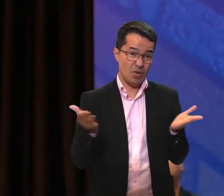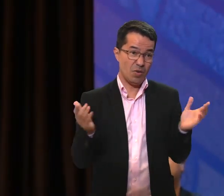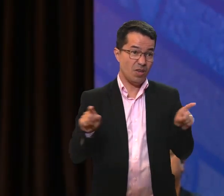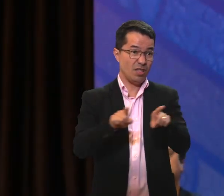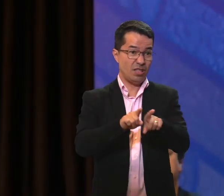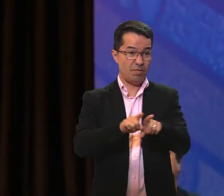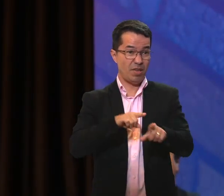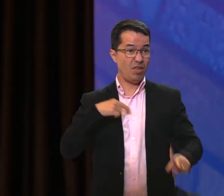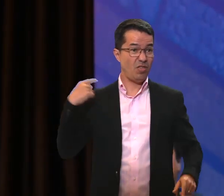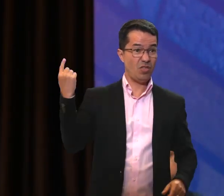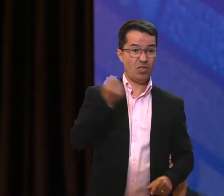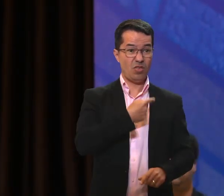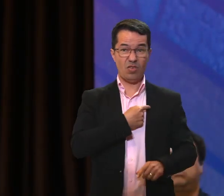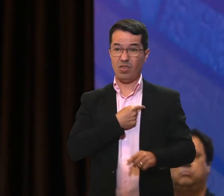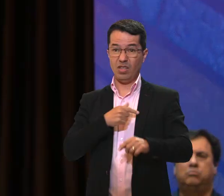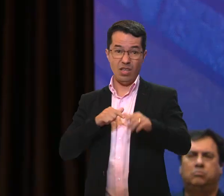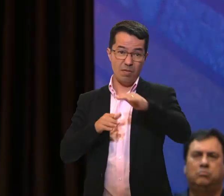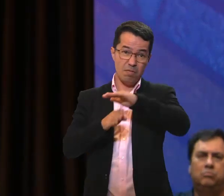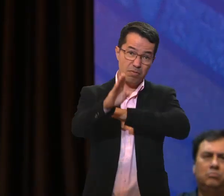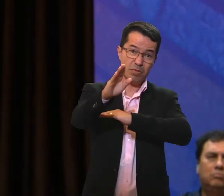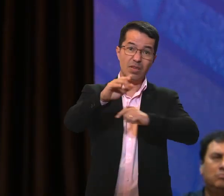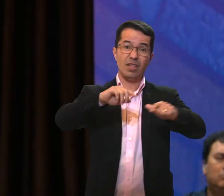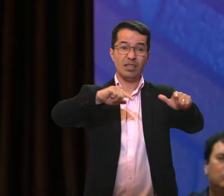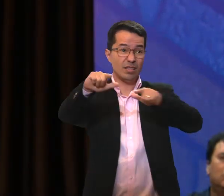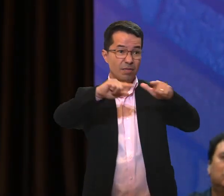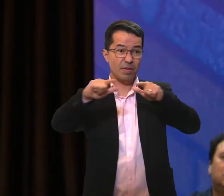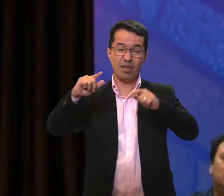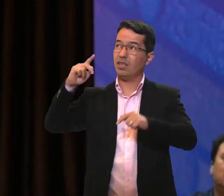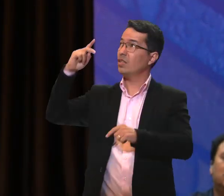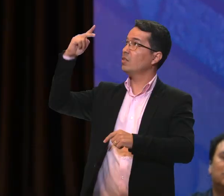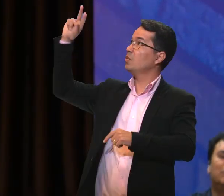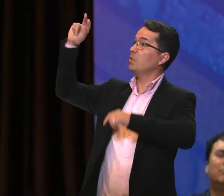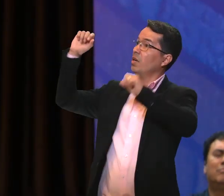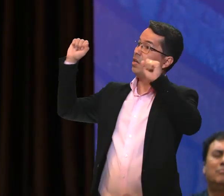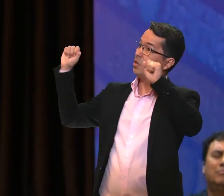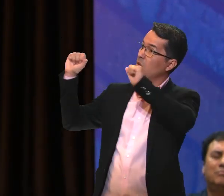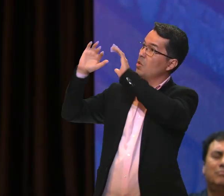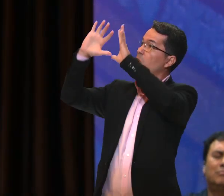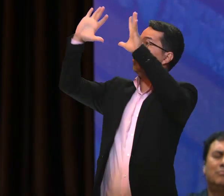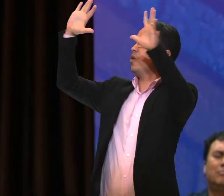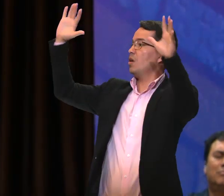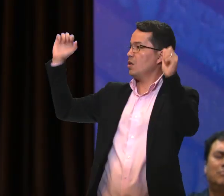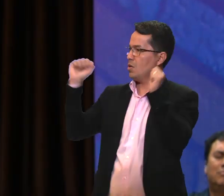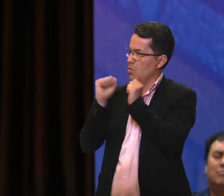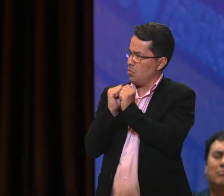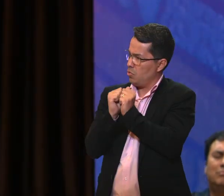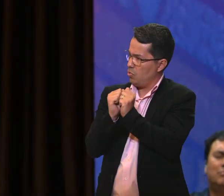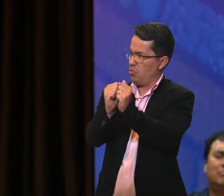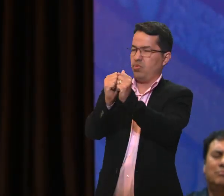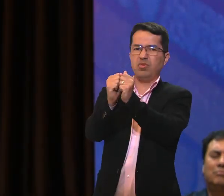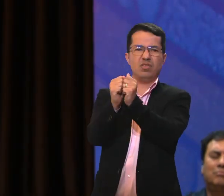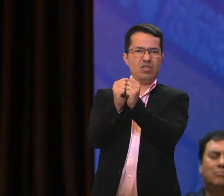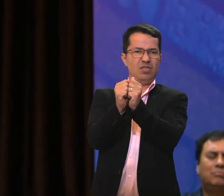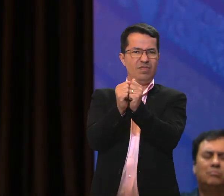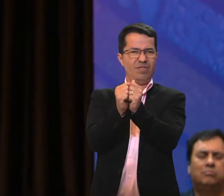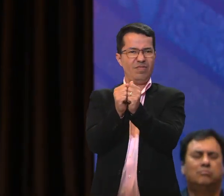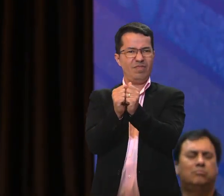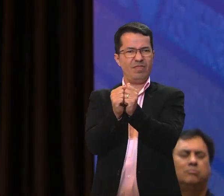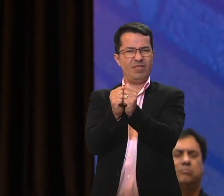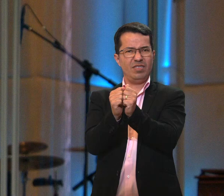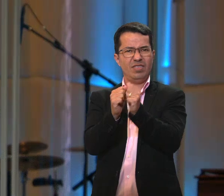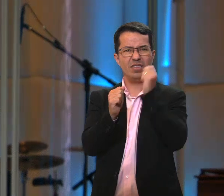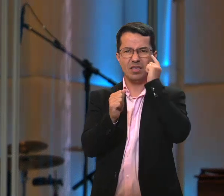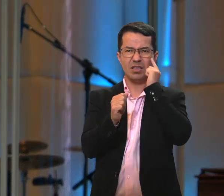no lugar de trabalho, que a tua glória nos acompanhe. Que nos tribunais,